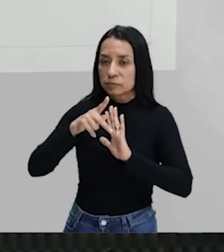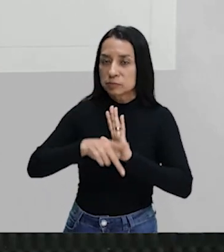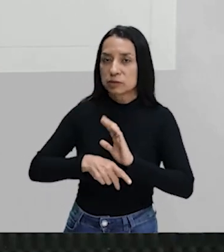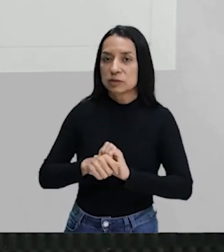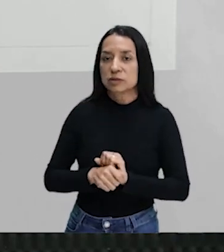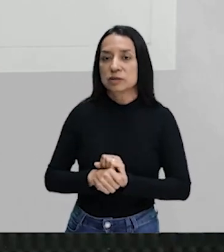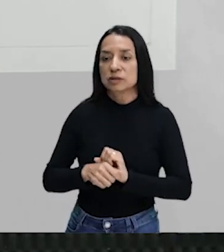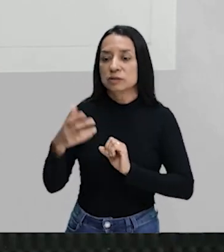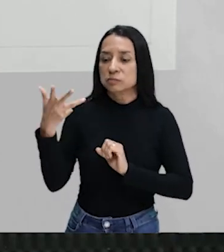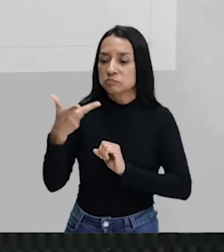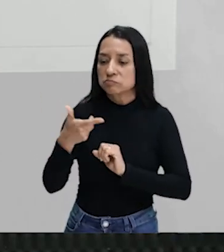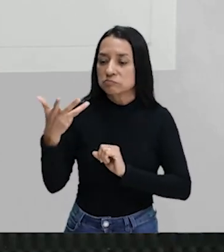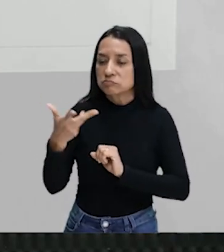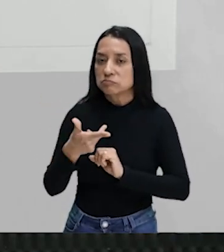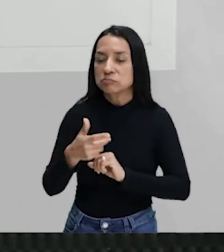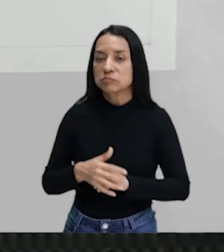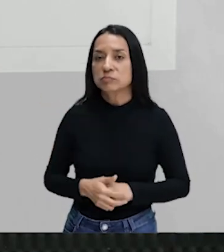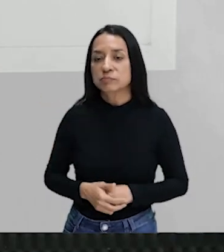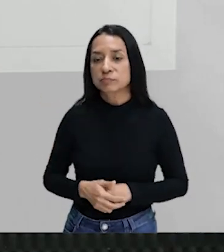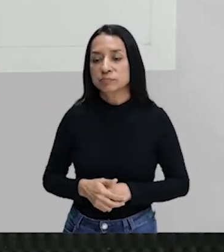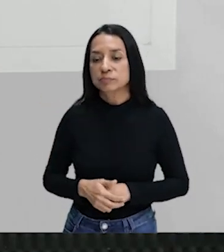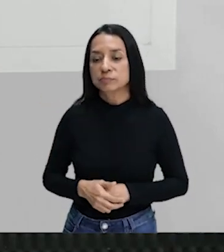potencialidades qualitativas, olha.